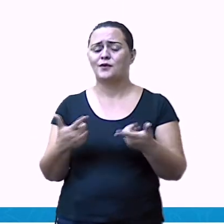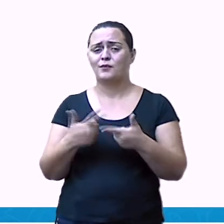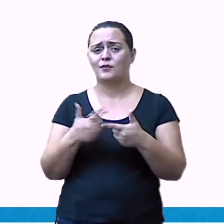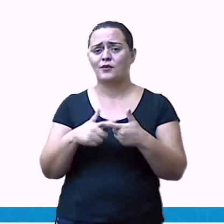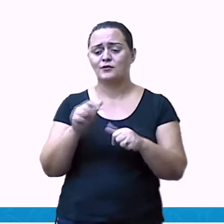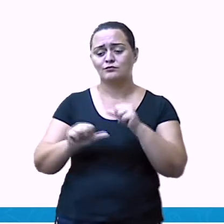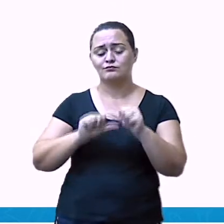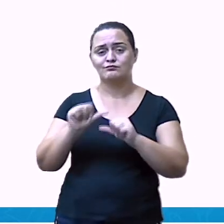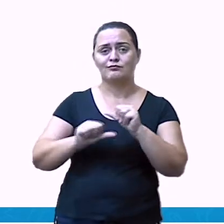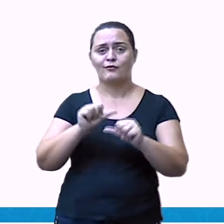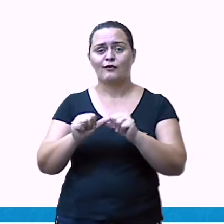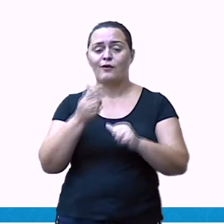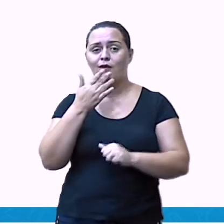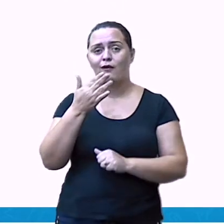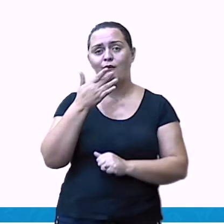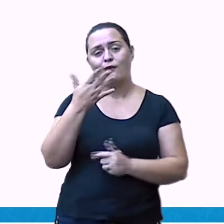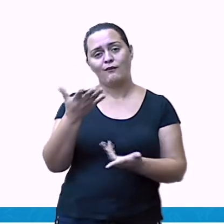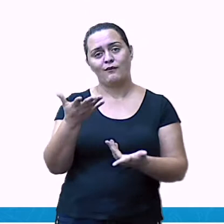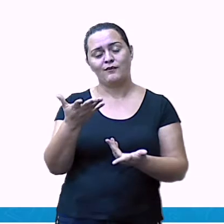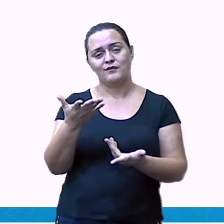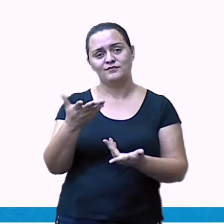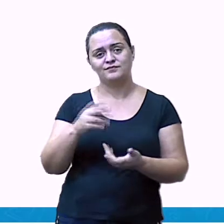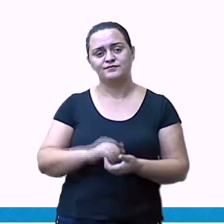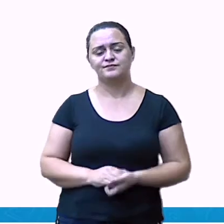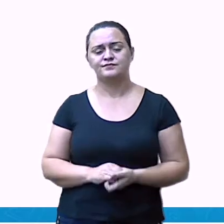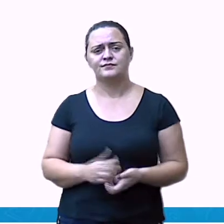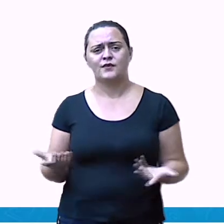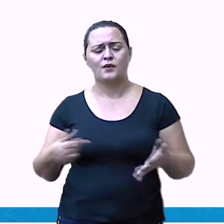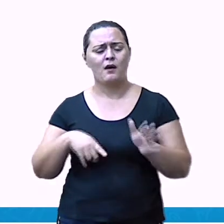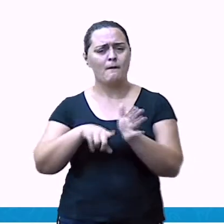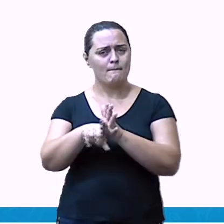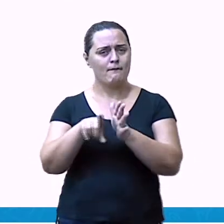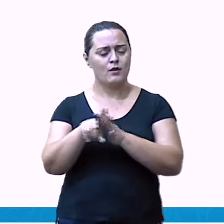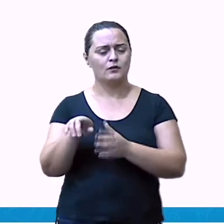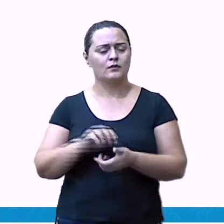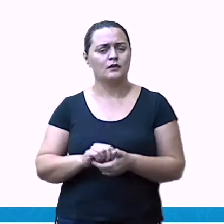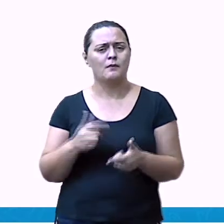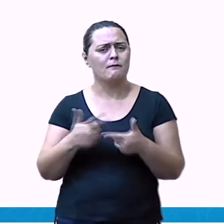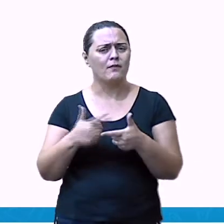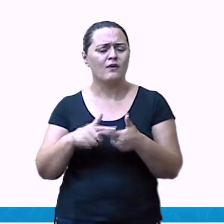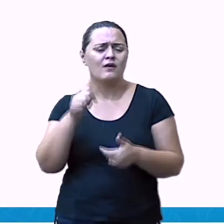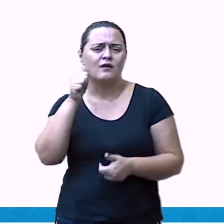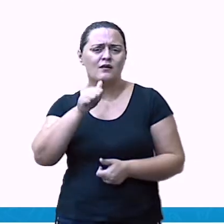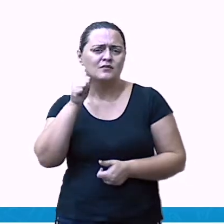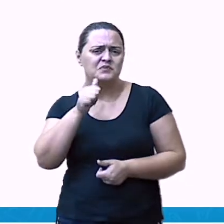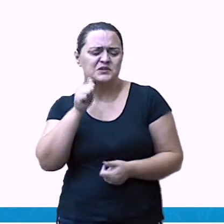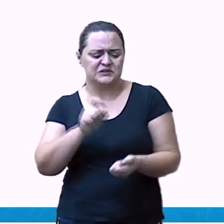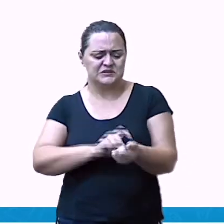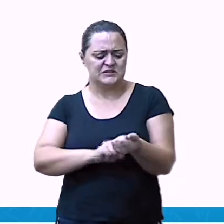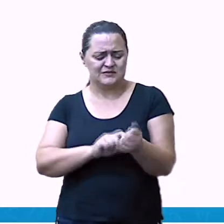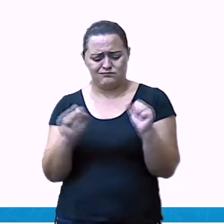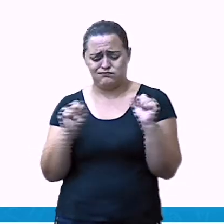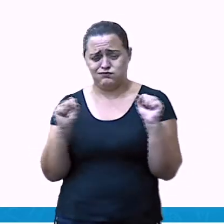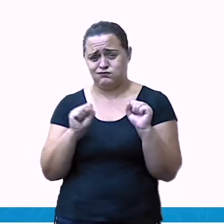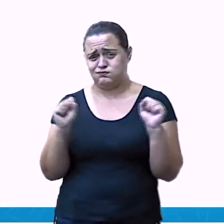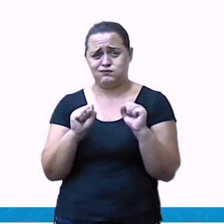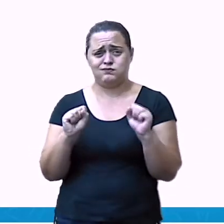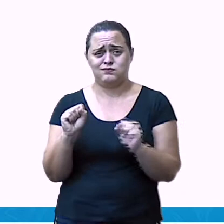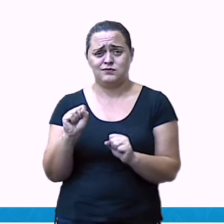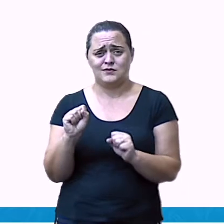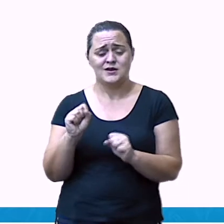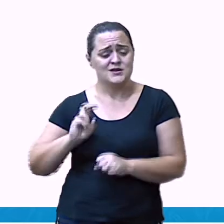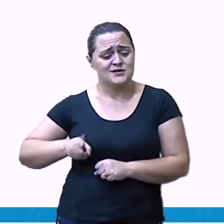vermelho. Por que a menina fica indignada todas as vezes que o avô conta um trecho da história? Por que ela